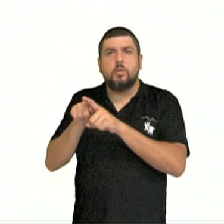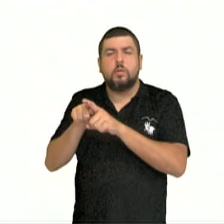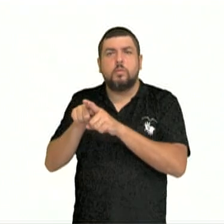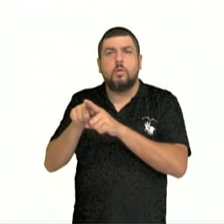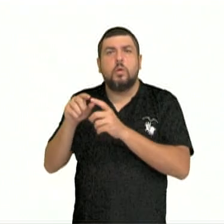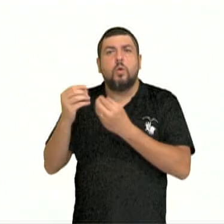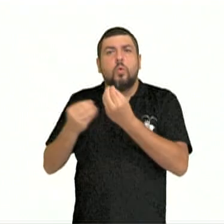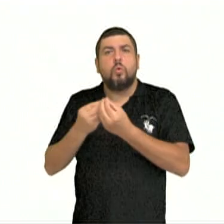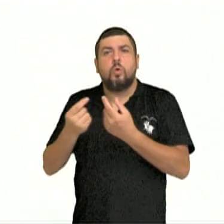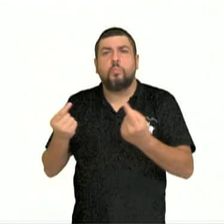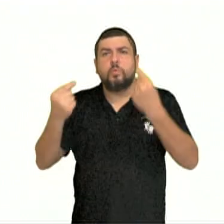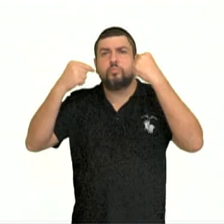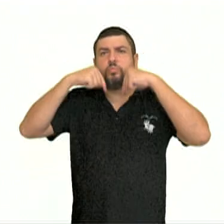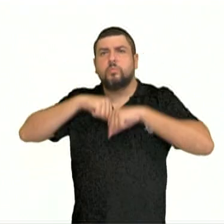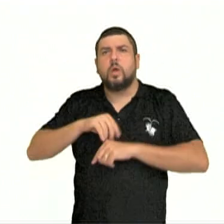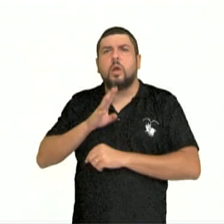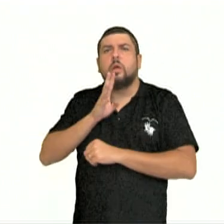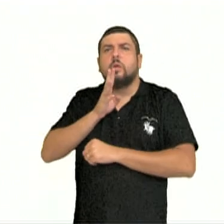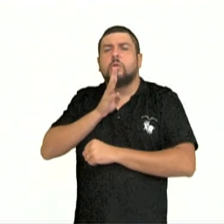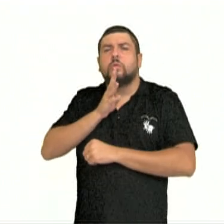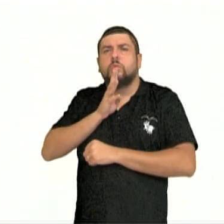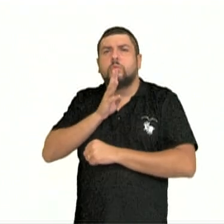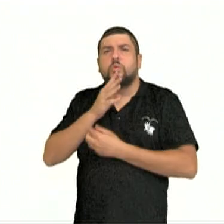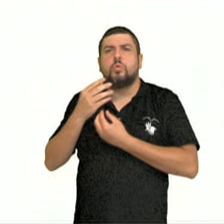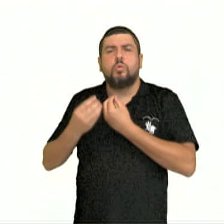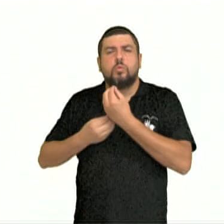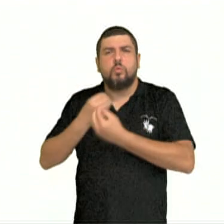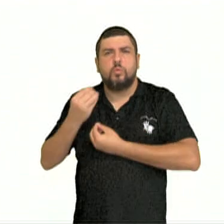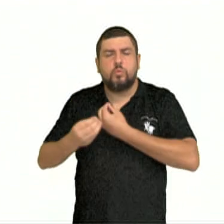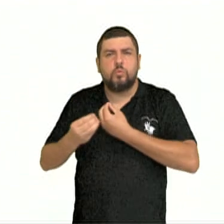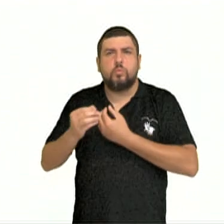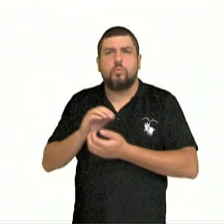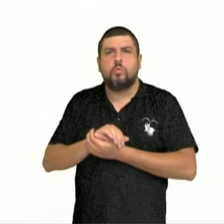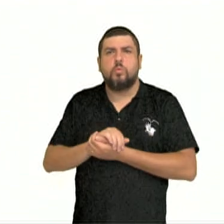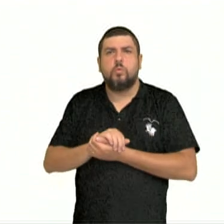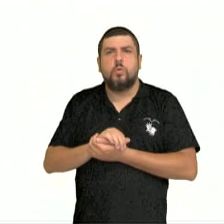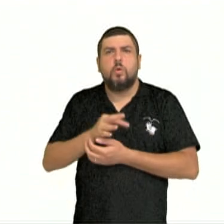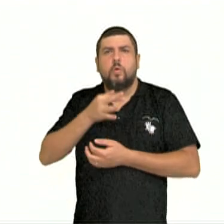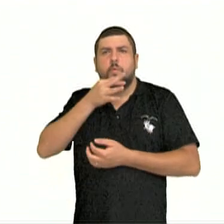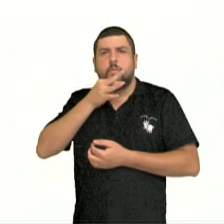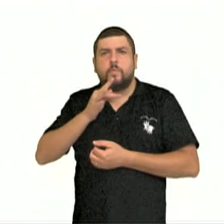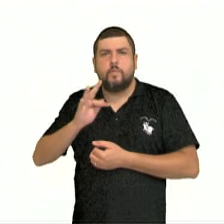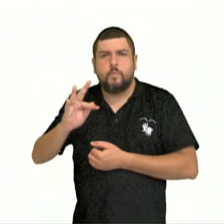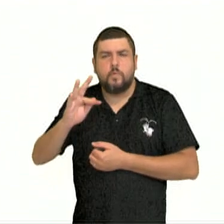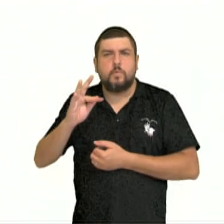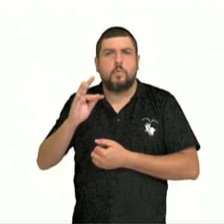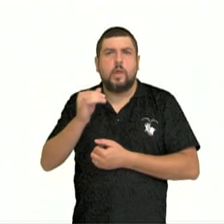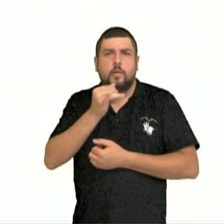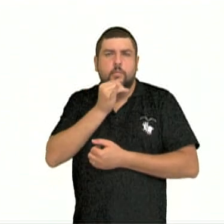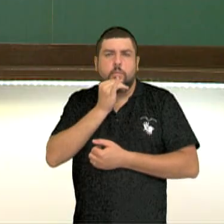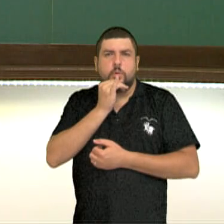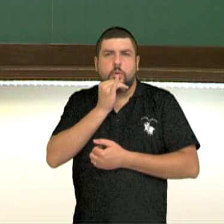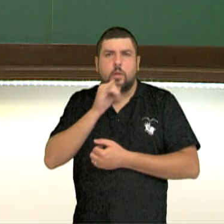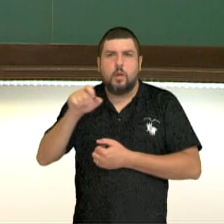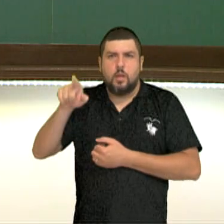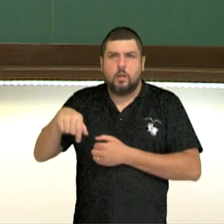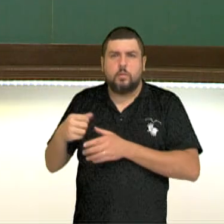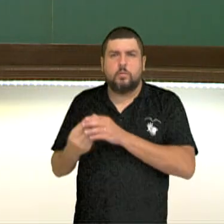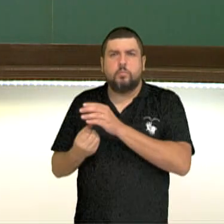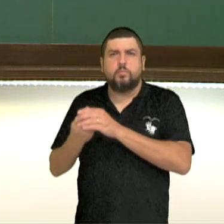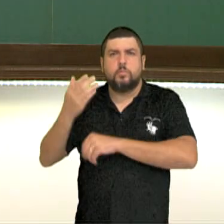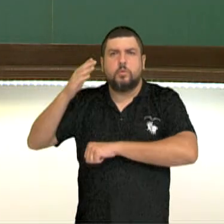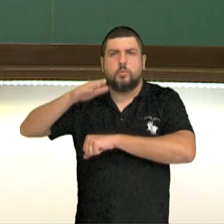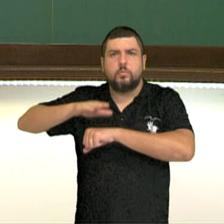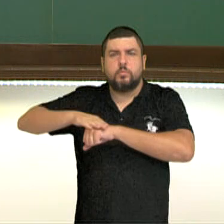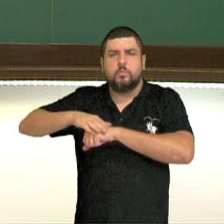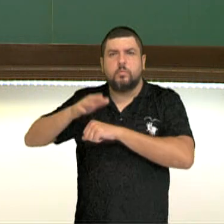né, relacionados aí a outros grandes teóricos, como o próprio Freud, né, que foi aí um grande pai da psicanálise.